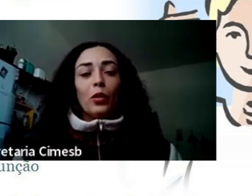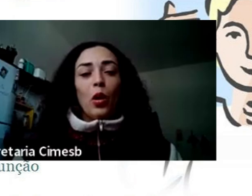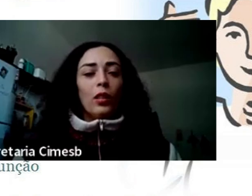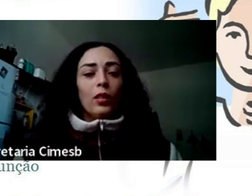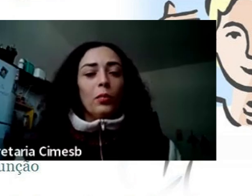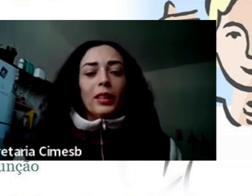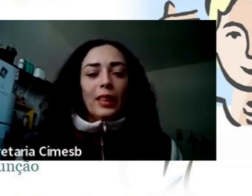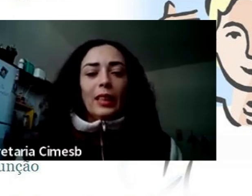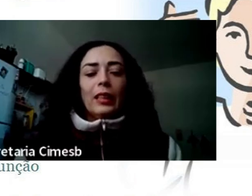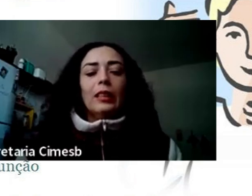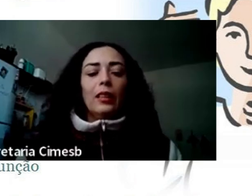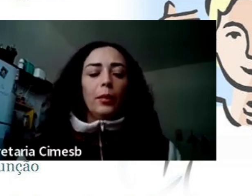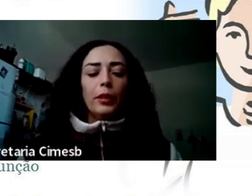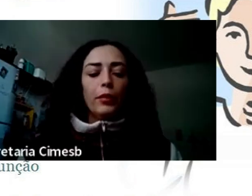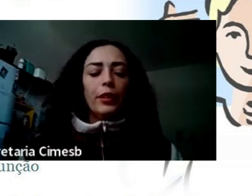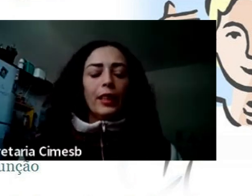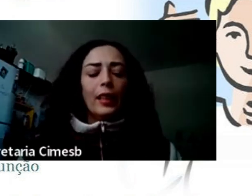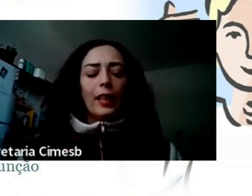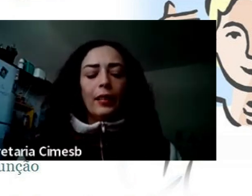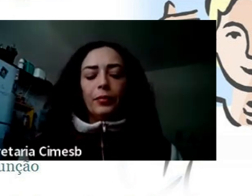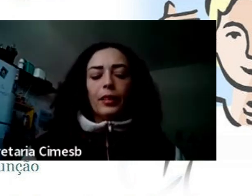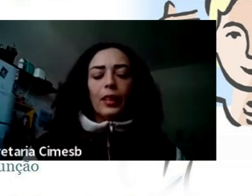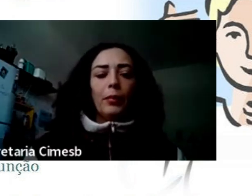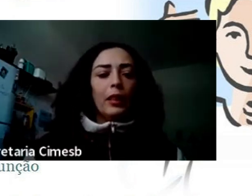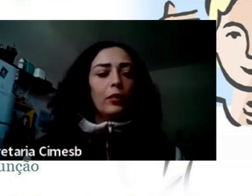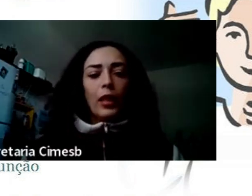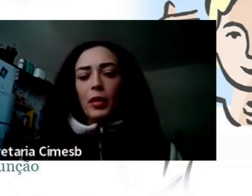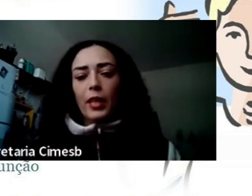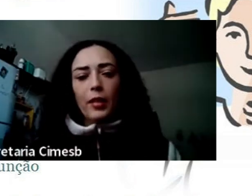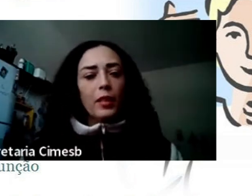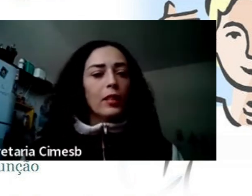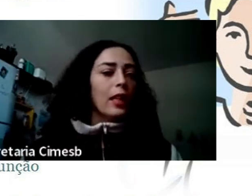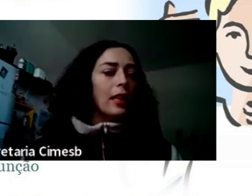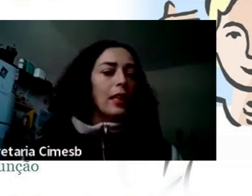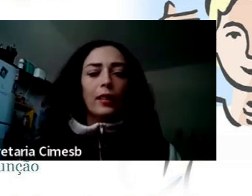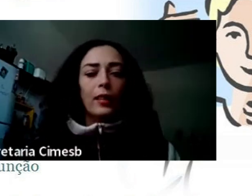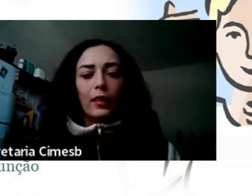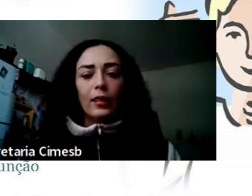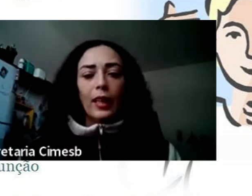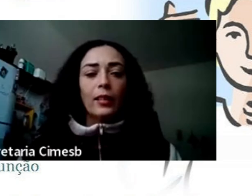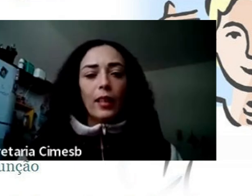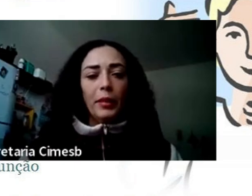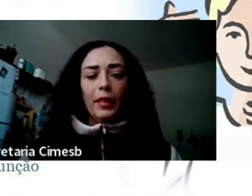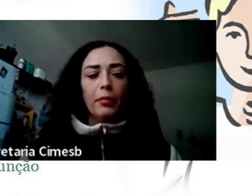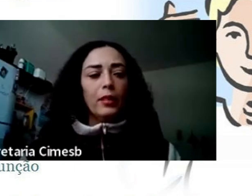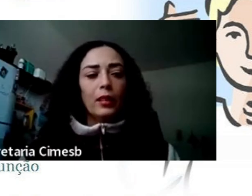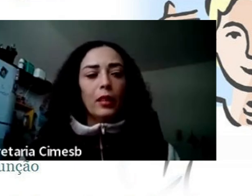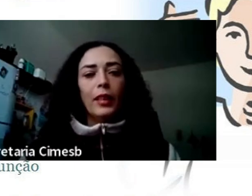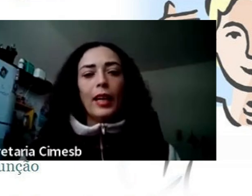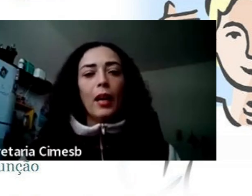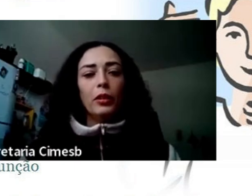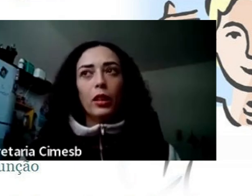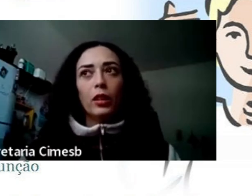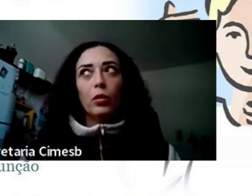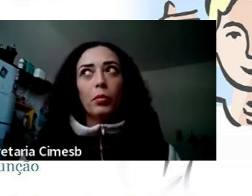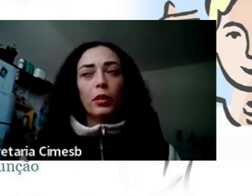aqui na escola, como assim? E aí depois eu fui entender, a mãe não sabe Libras, ninguém em casa sabe Libras, então